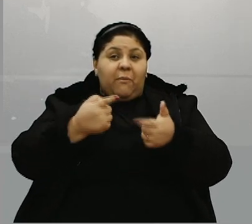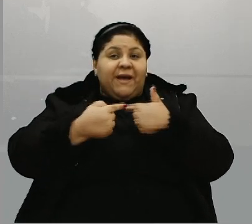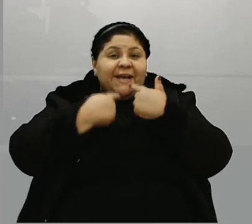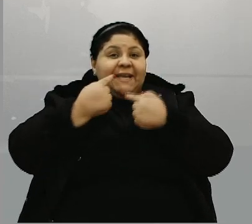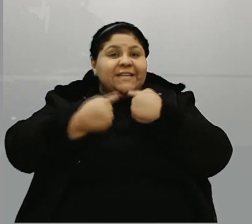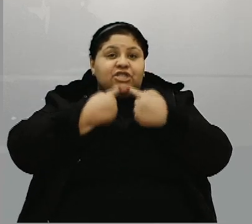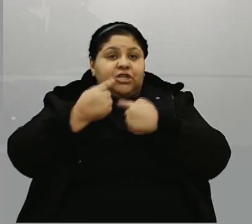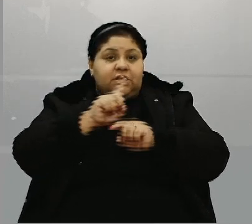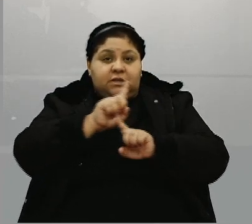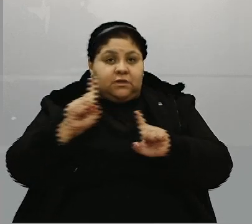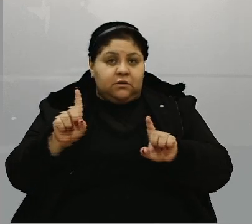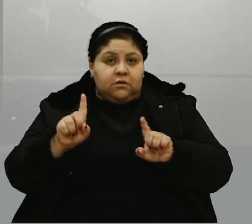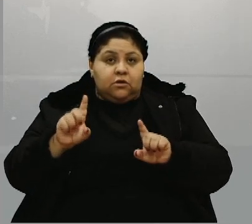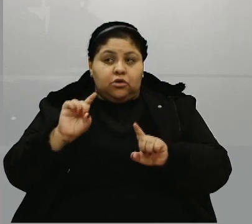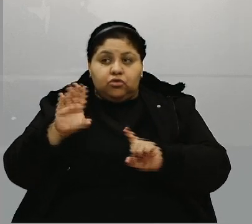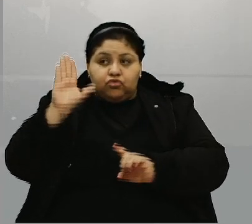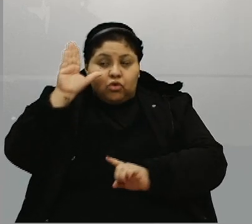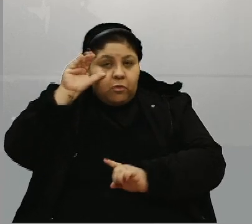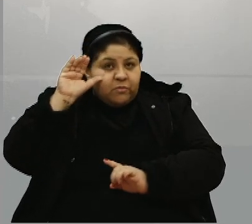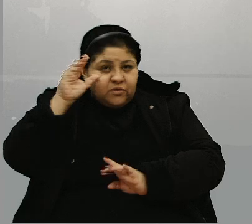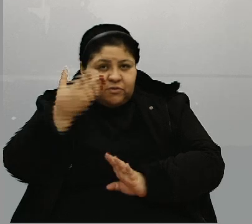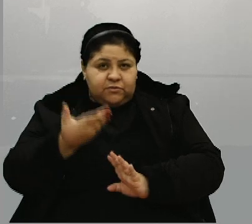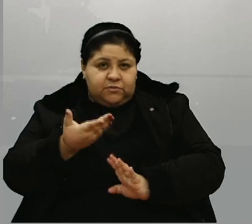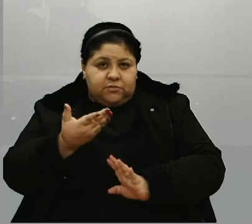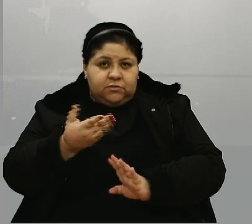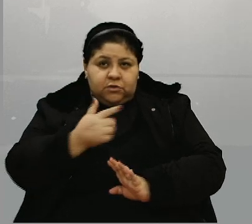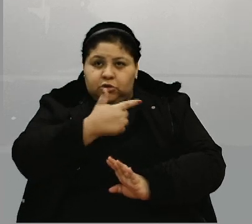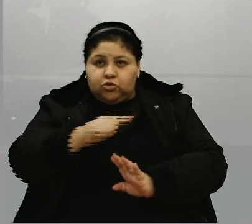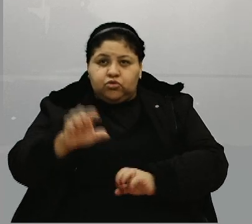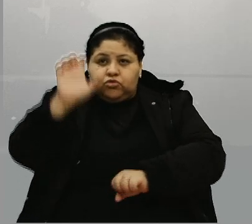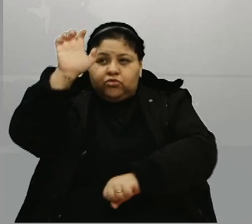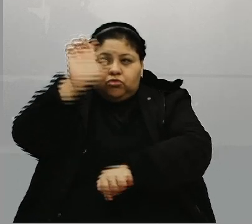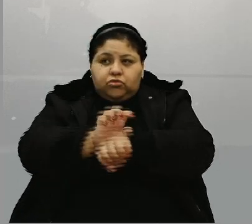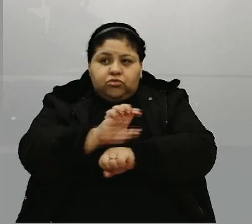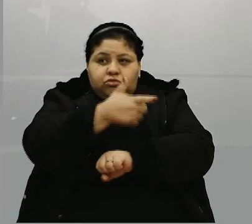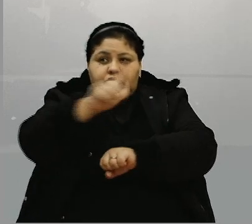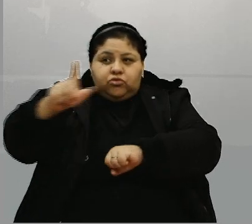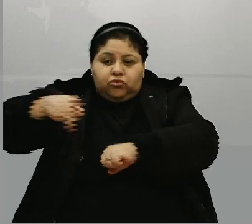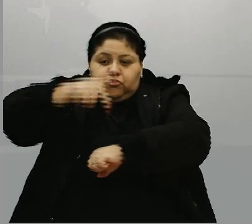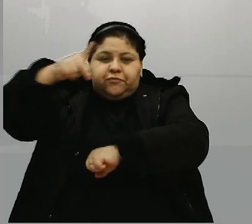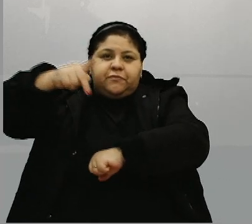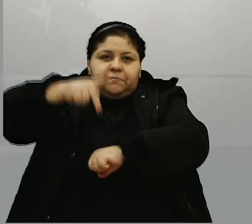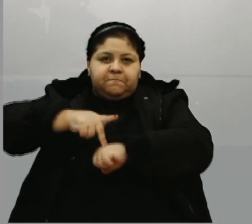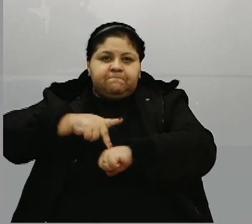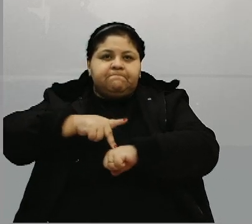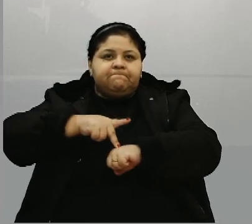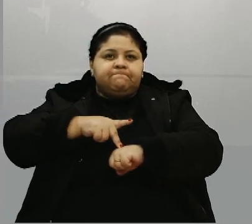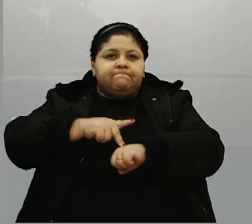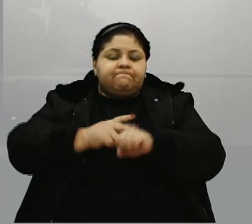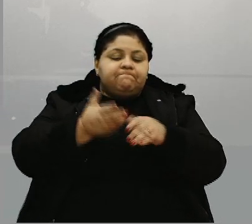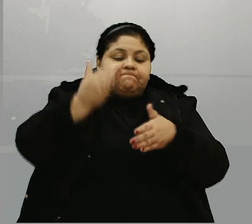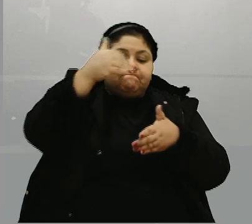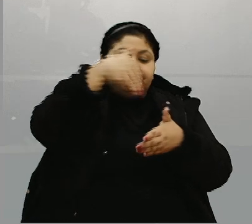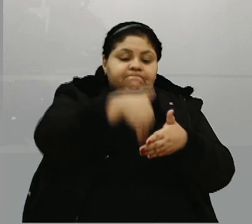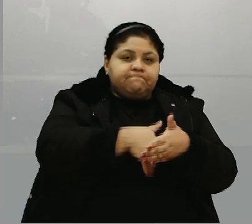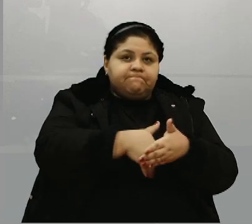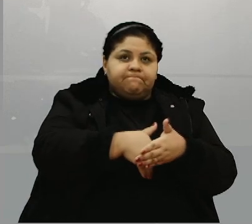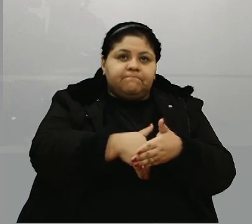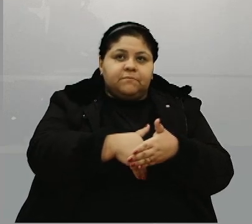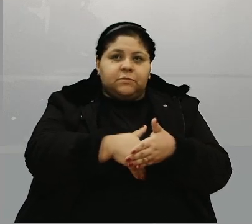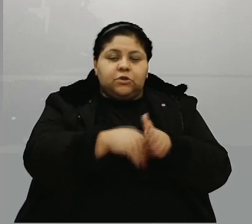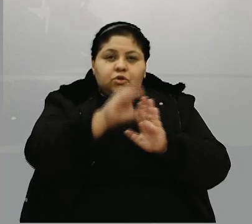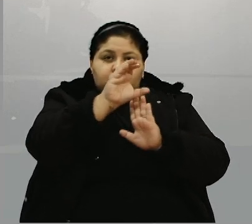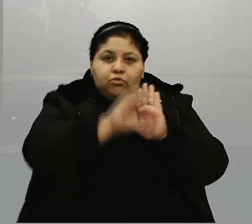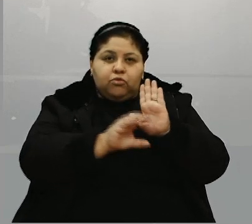é uma observação, diversas culturas de outros estados, de outros países, são inseridos no currículo